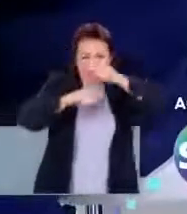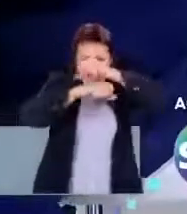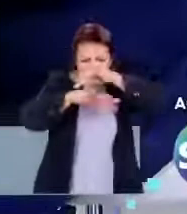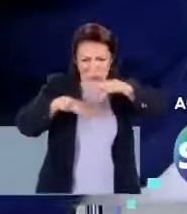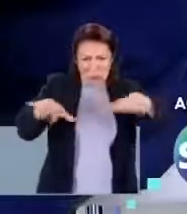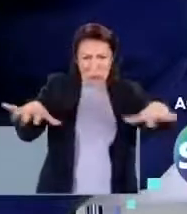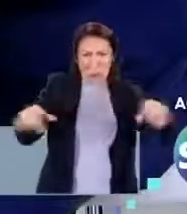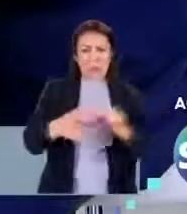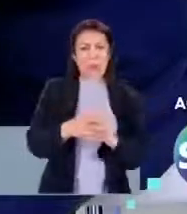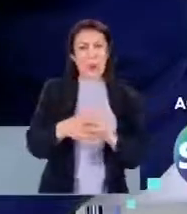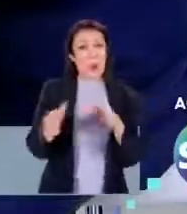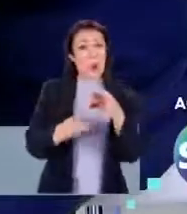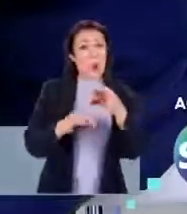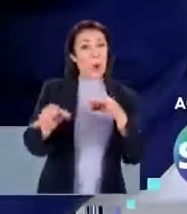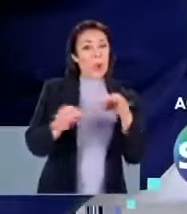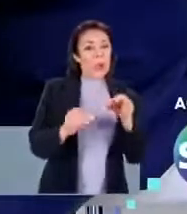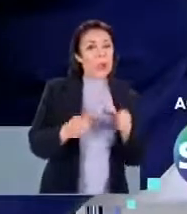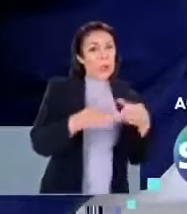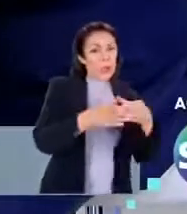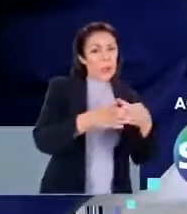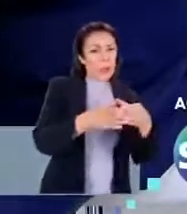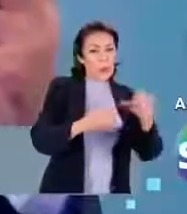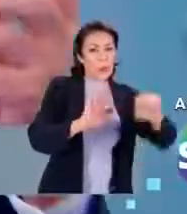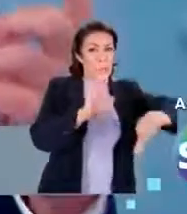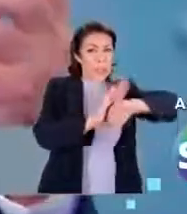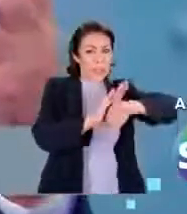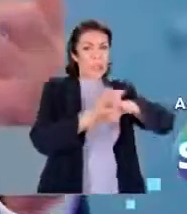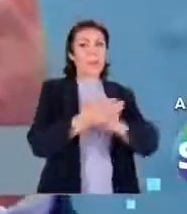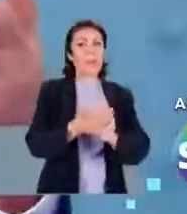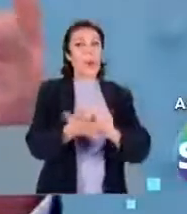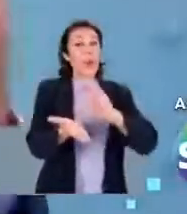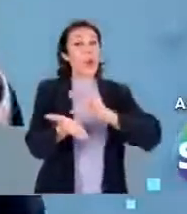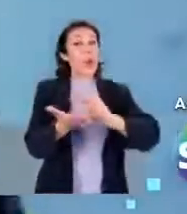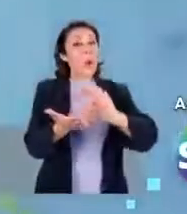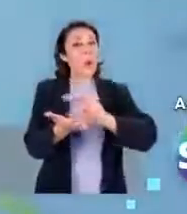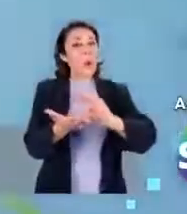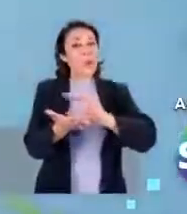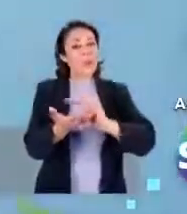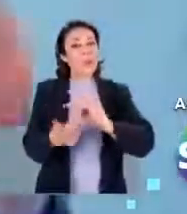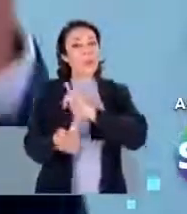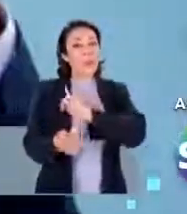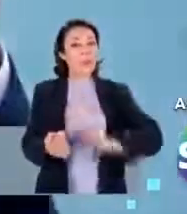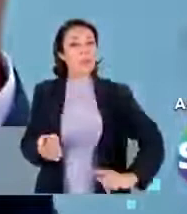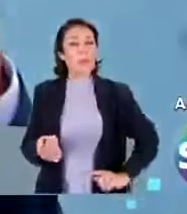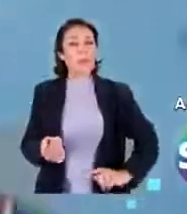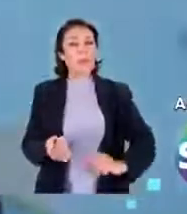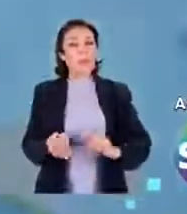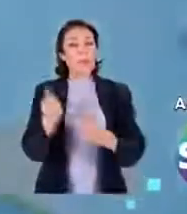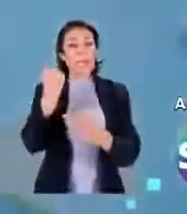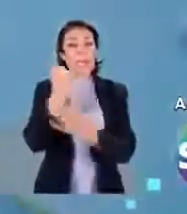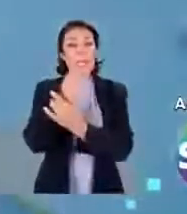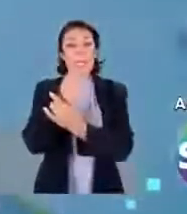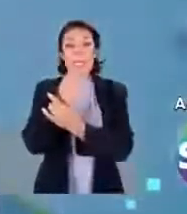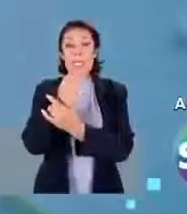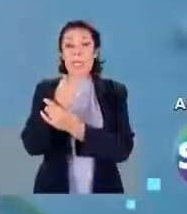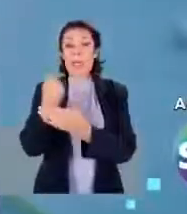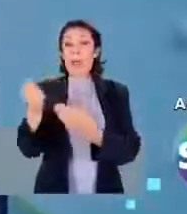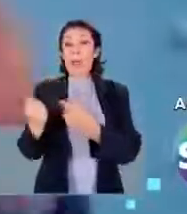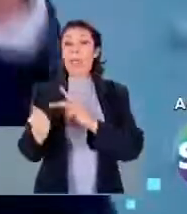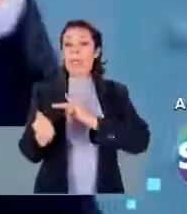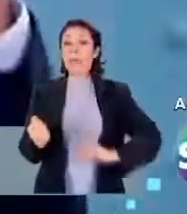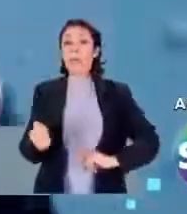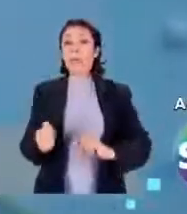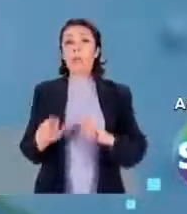se organizaram essas Poderosas facções criminosas da União para segurança pública não variou de 30